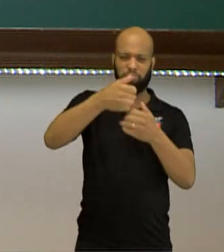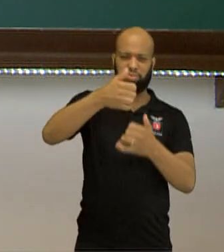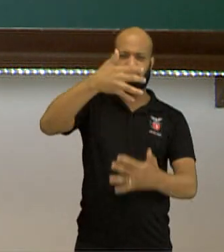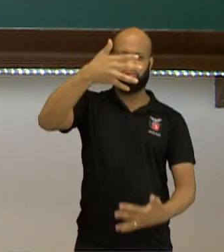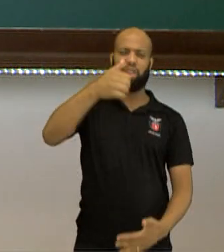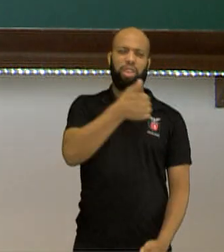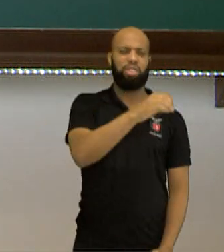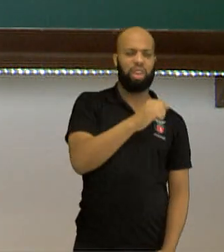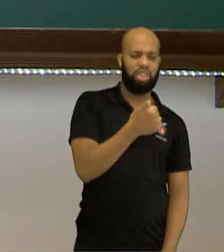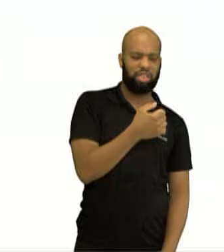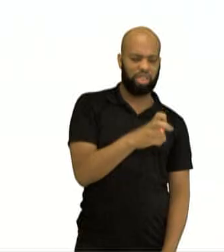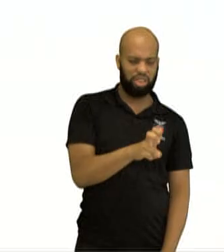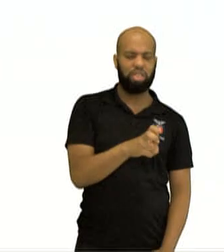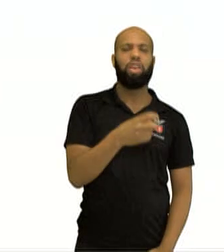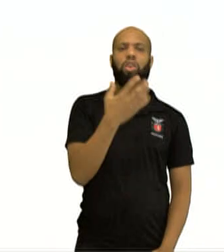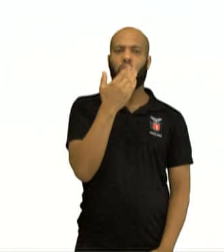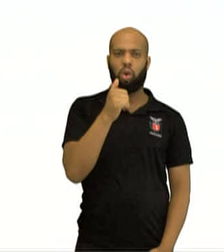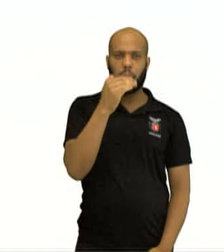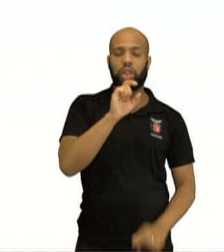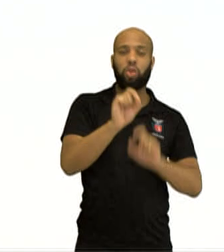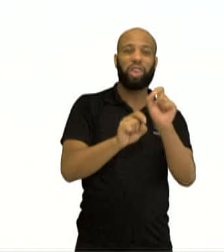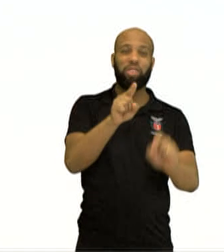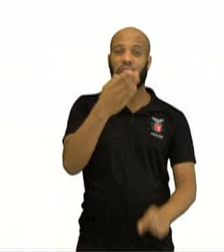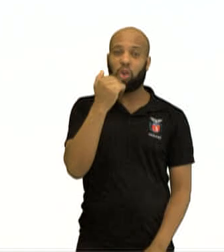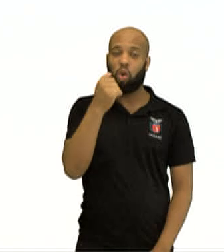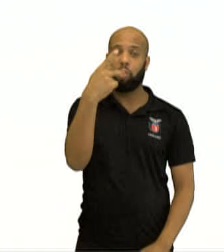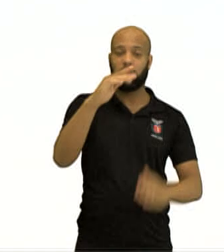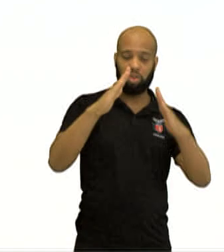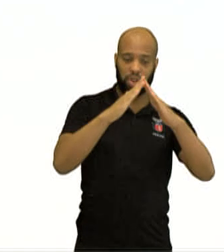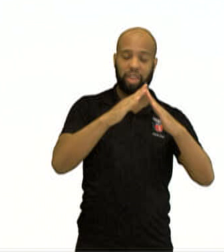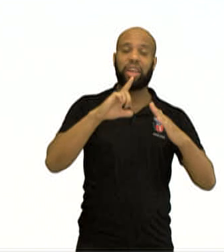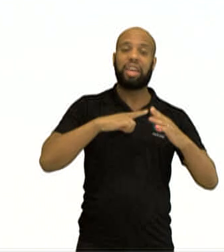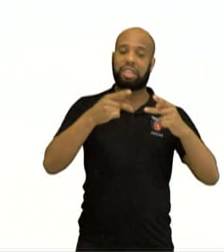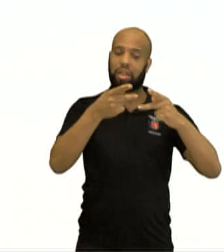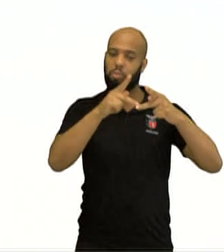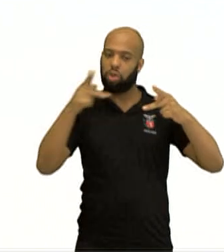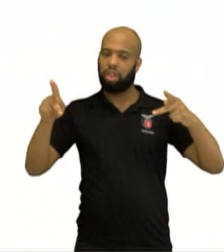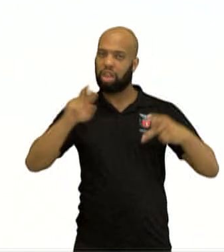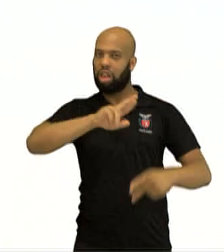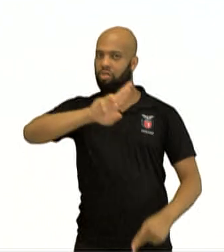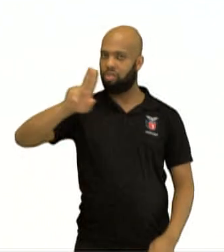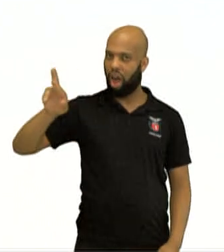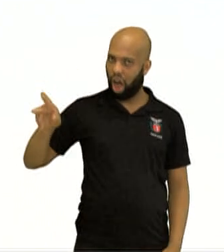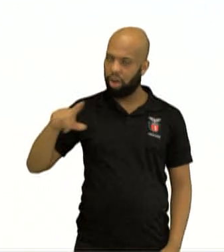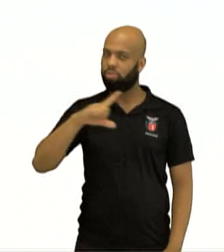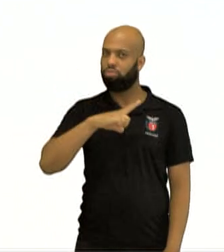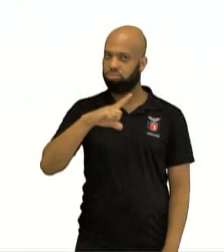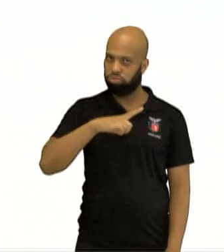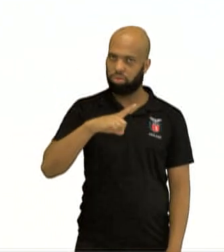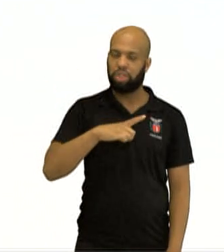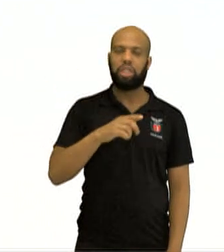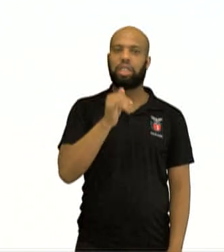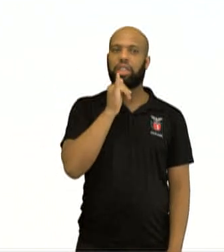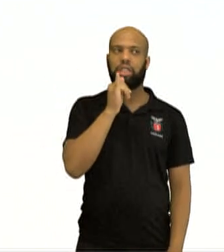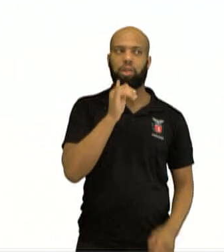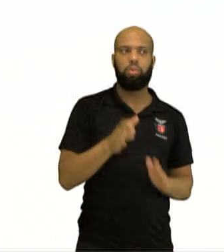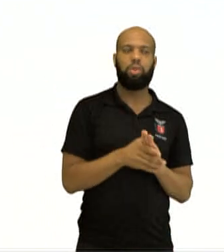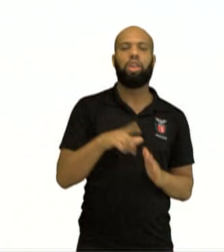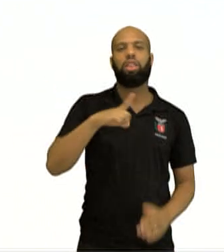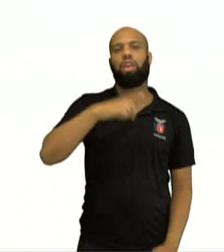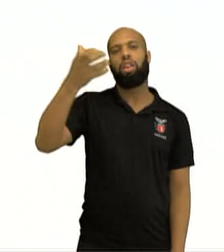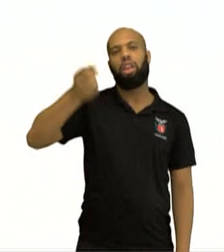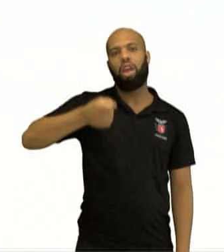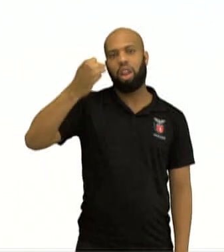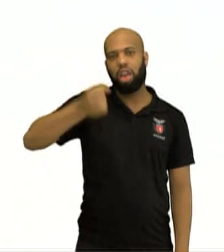né? Alimentos. Então pensa lá o que você tem na tua casa, voltando lá, que são ricos em proteínas, né? Lembrando lá,